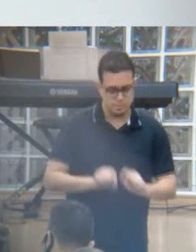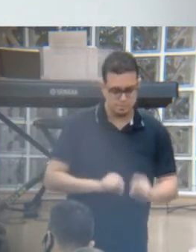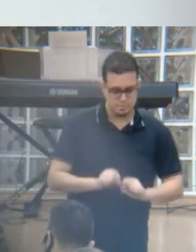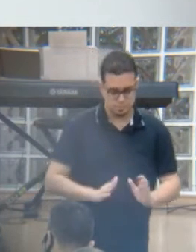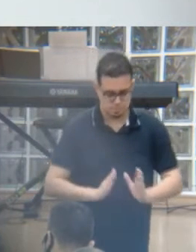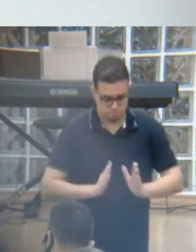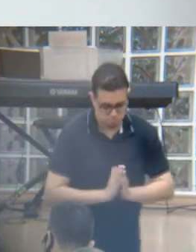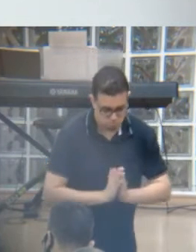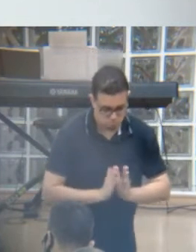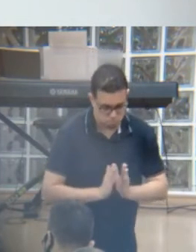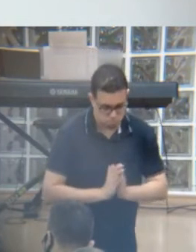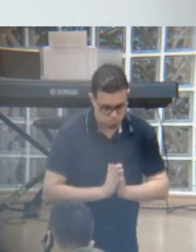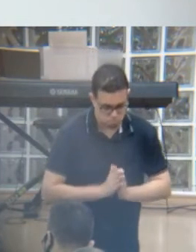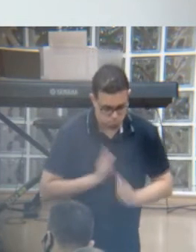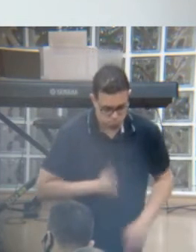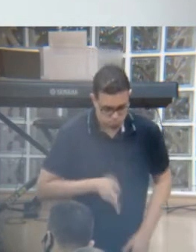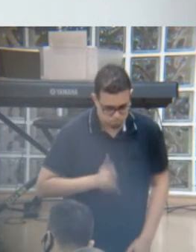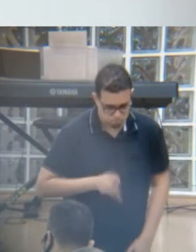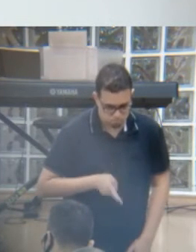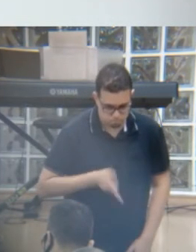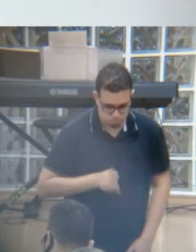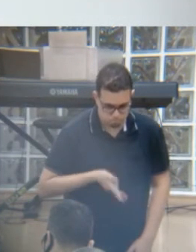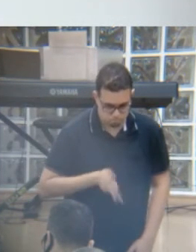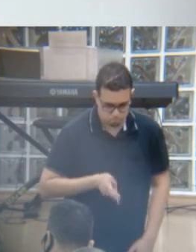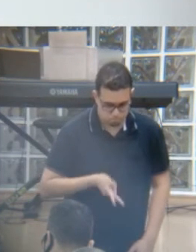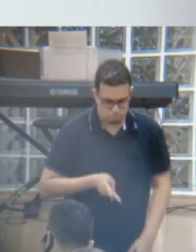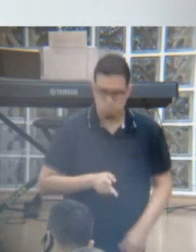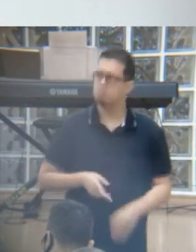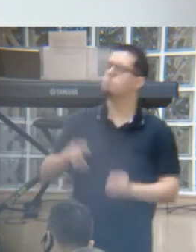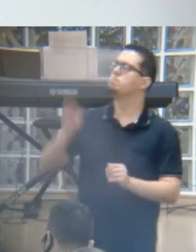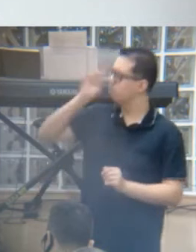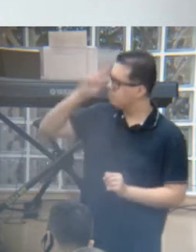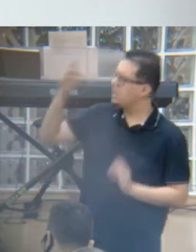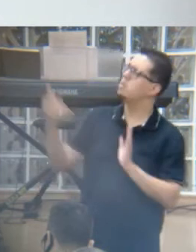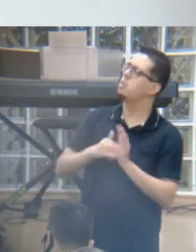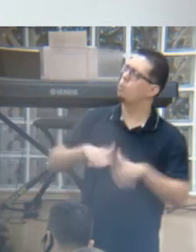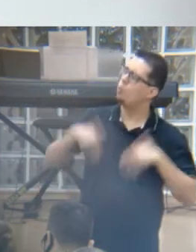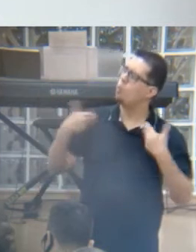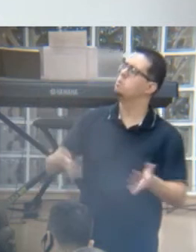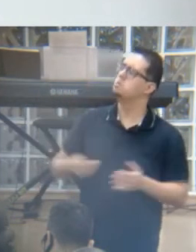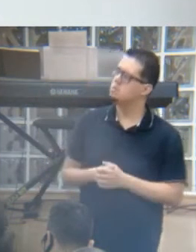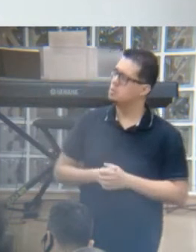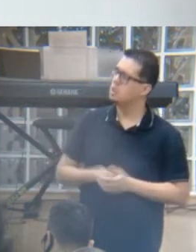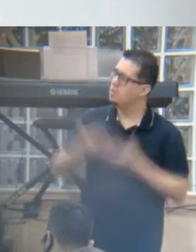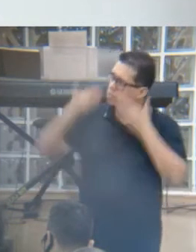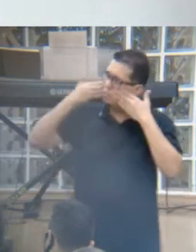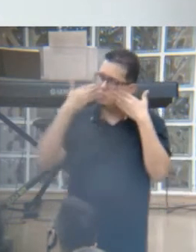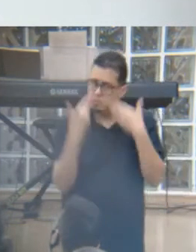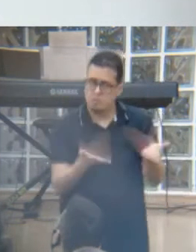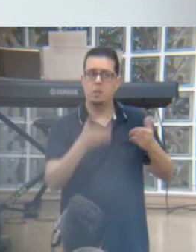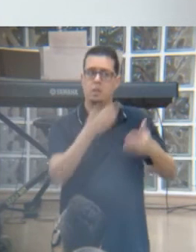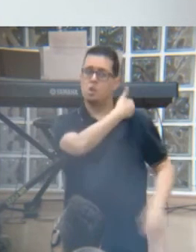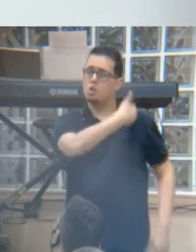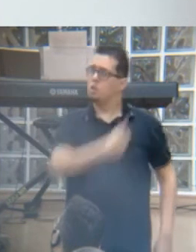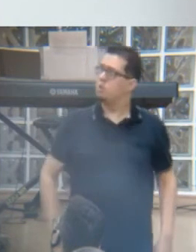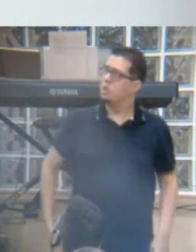incessantemente, continuamente. Até quando, Senhor? Olha o que os governantes estão falando,